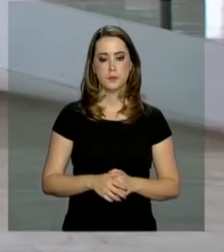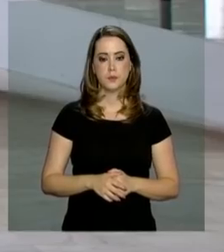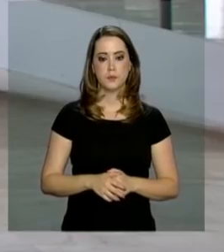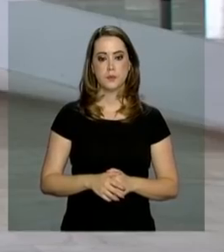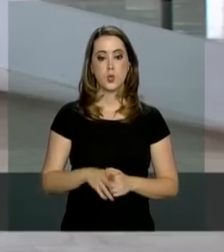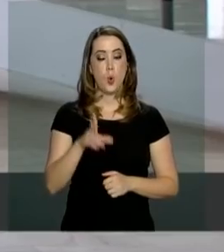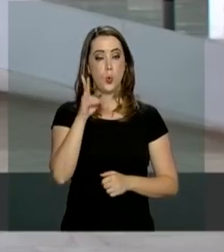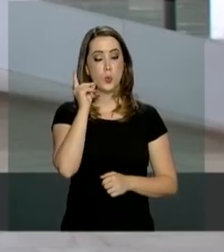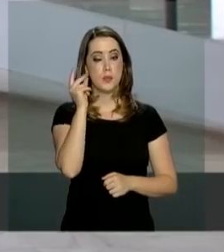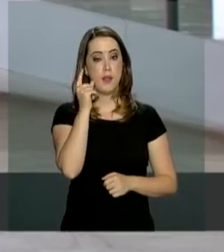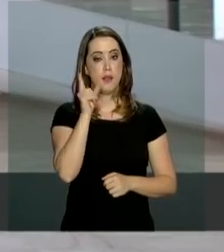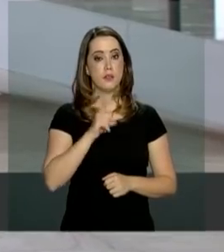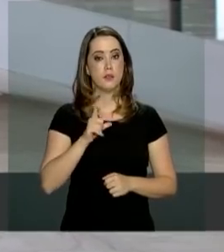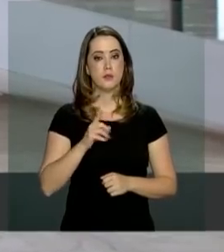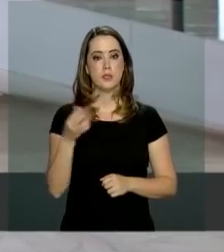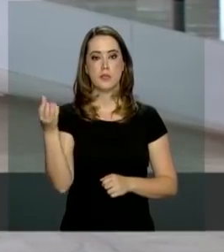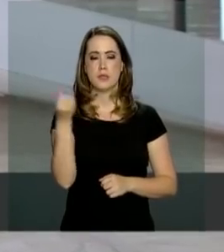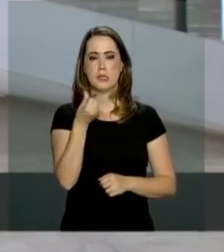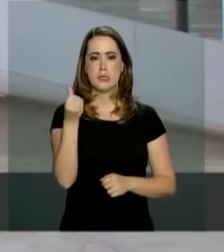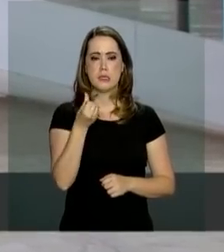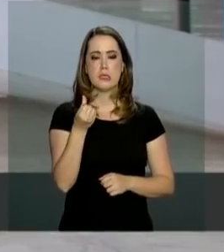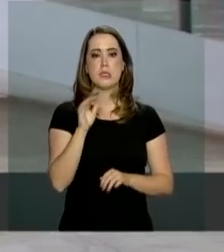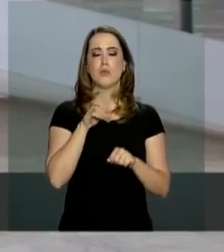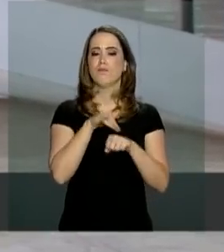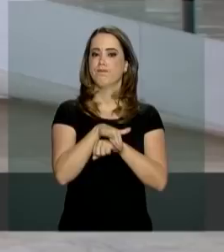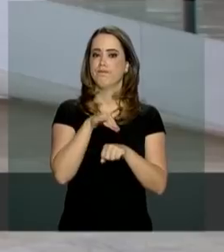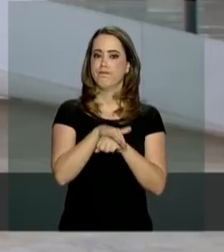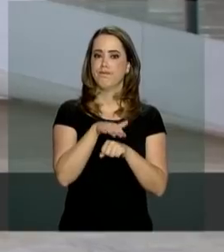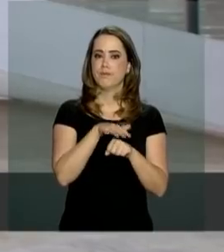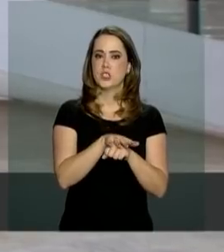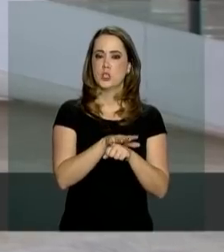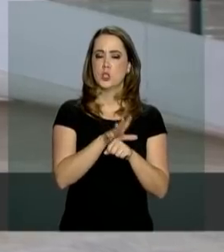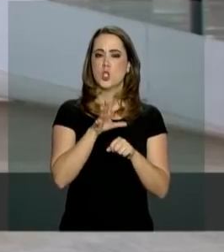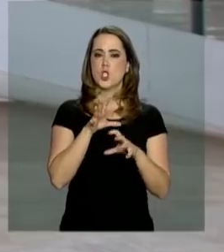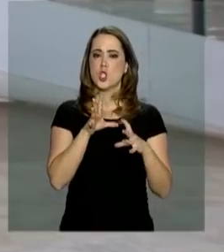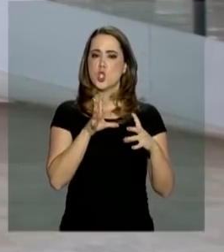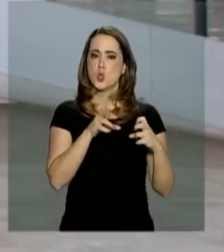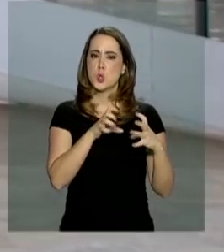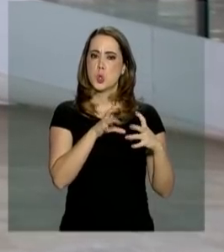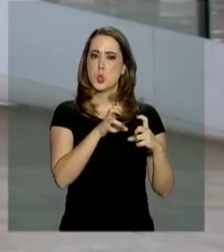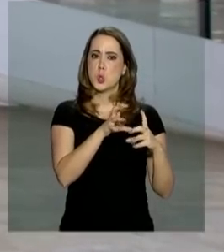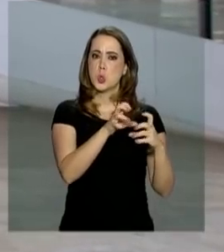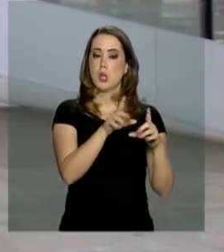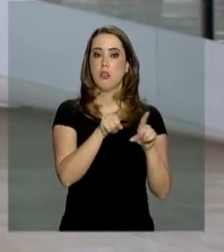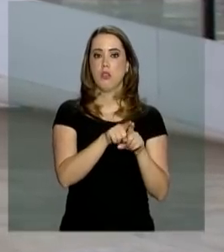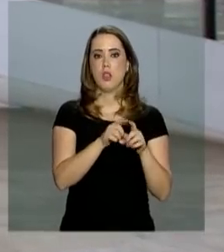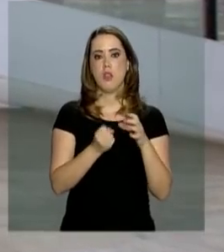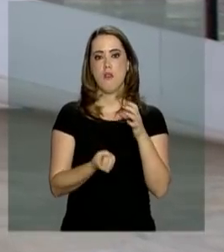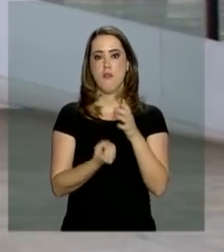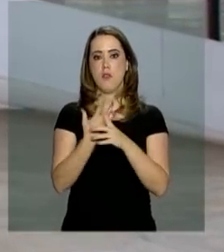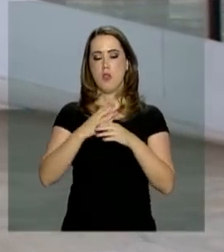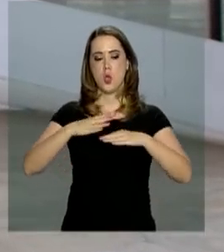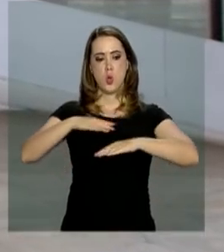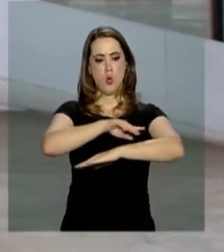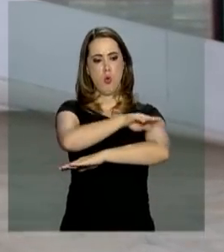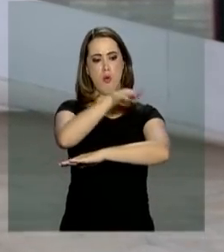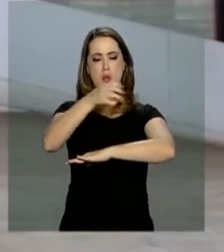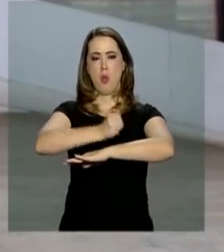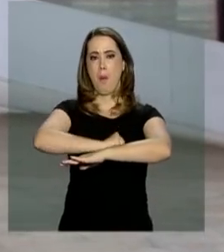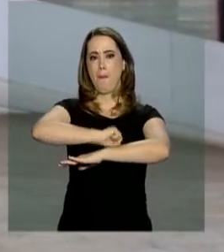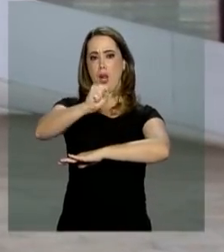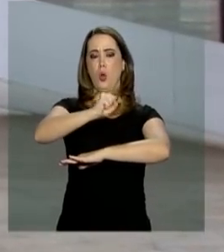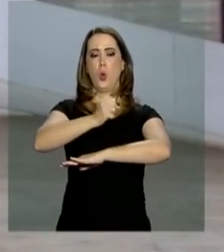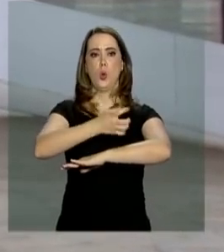O Ceará registrou a sexta noite de ataques de ontem para hoje. Teve explosão em ponte e ônibus